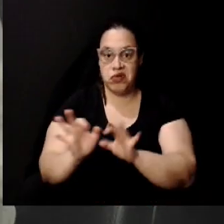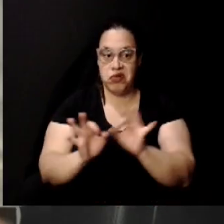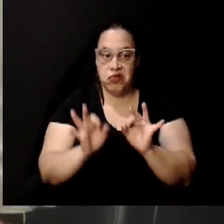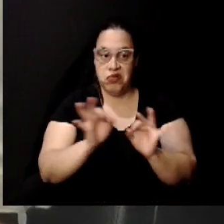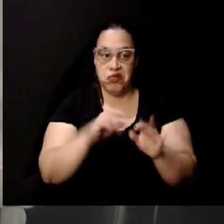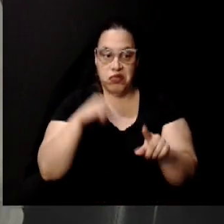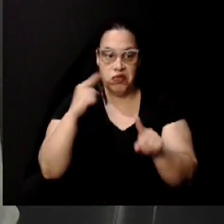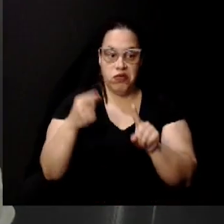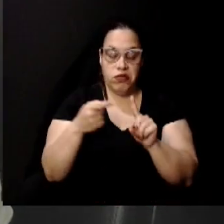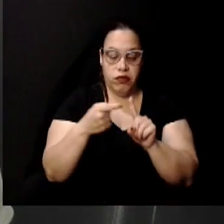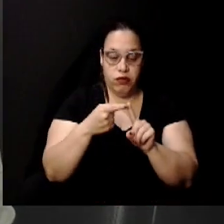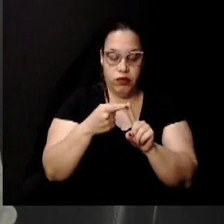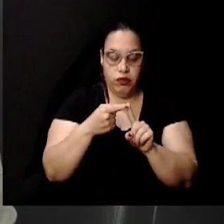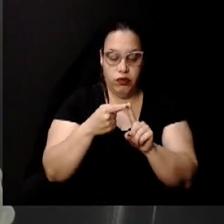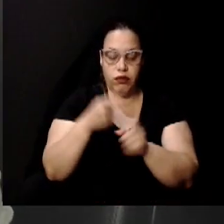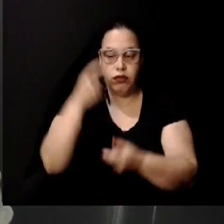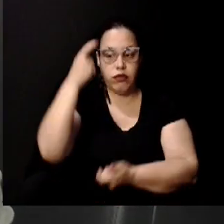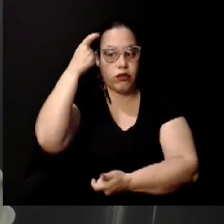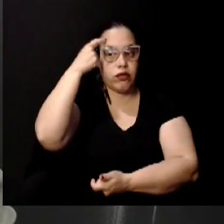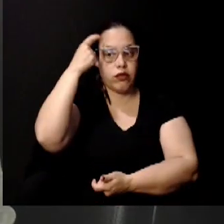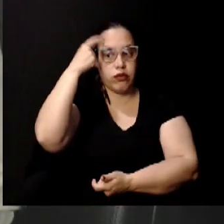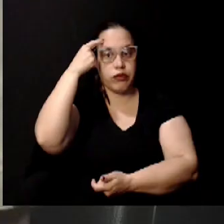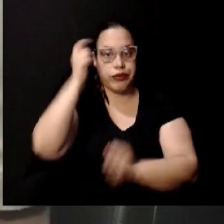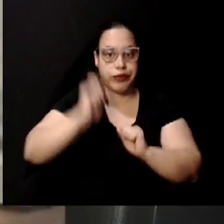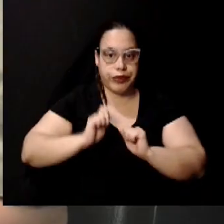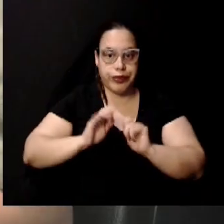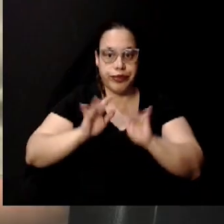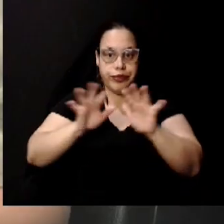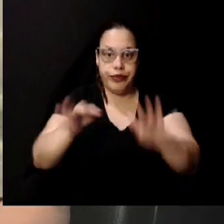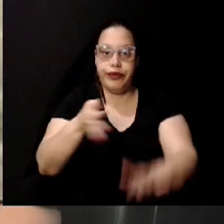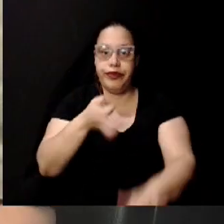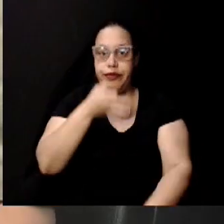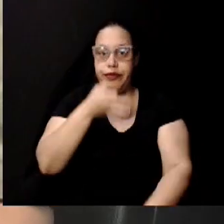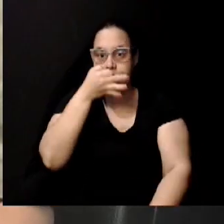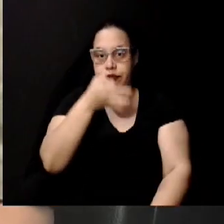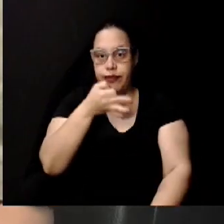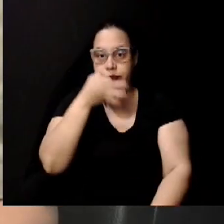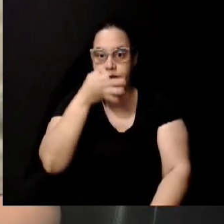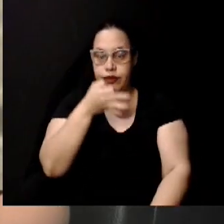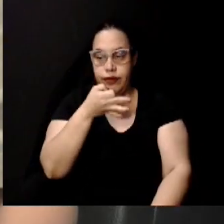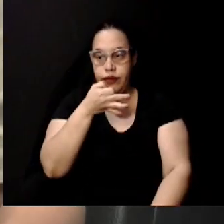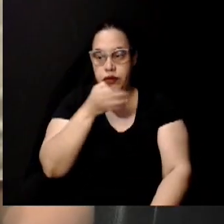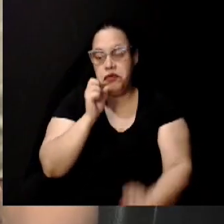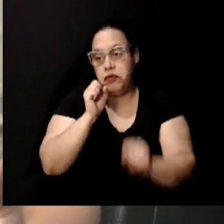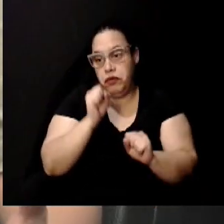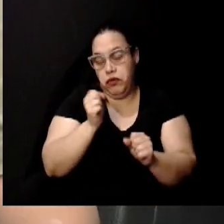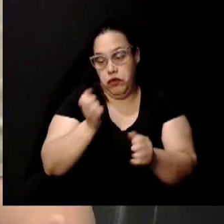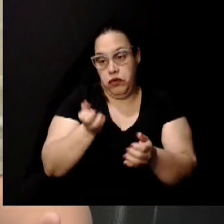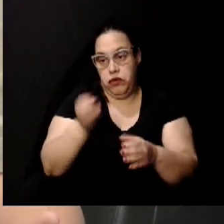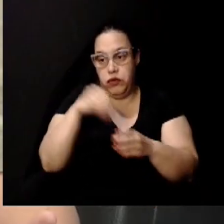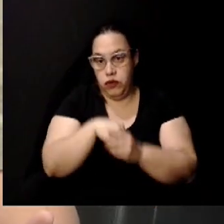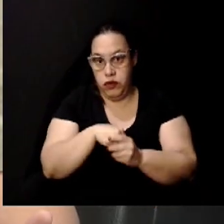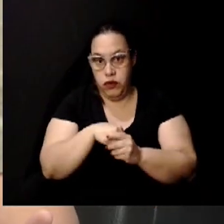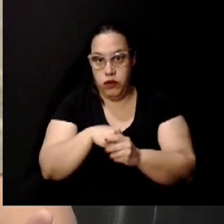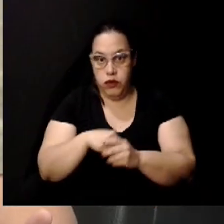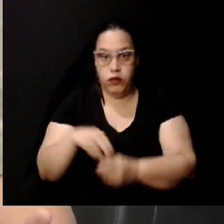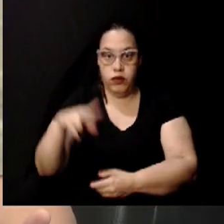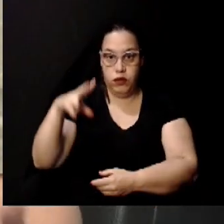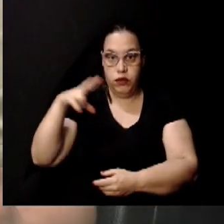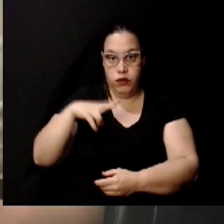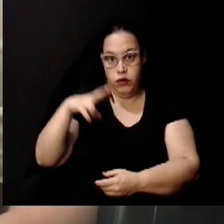de pensar e disseminar opiniões. E para que pudesse implementar a privatização